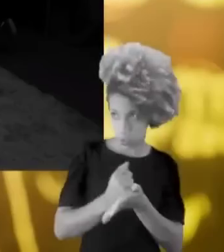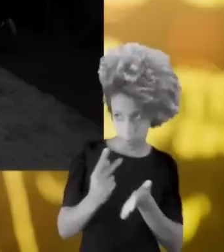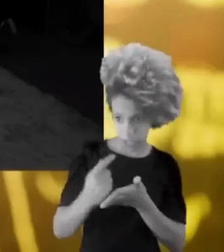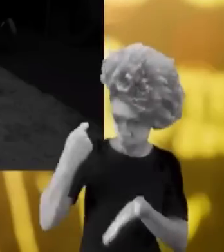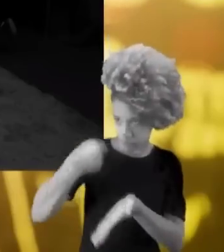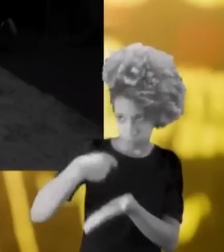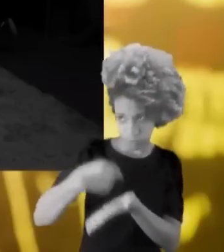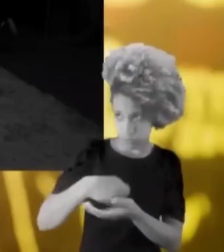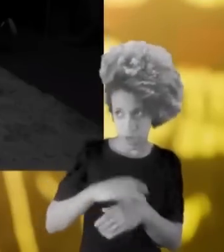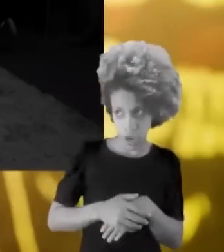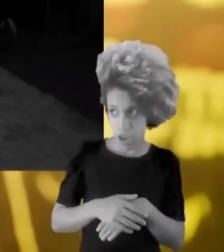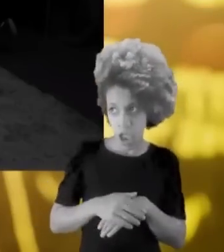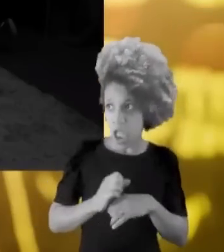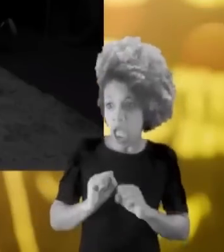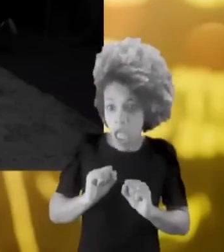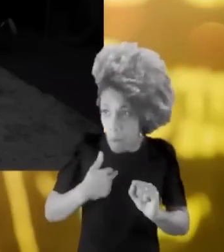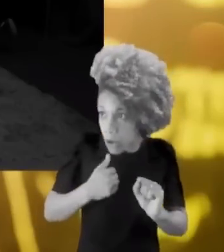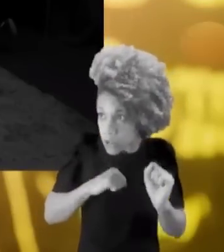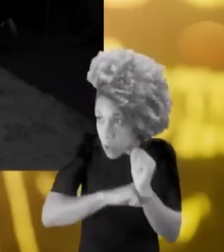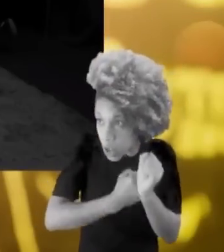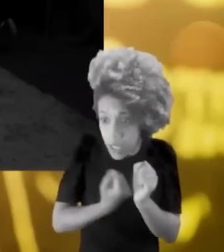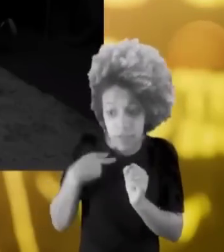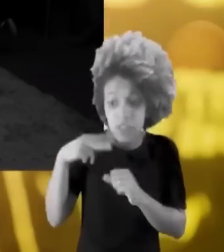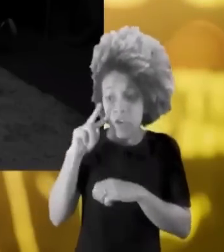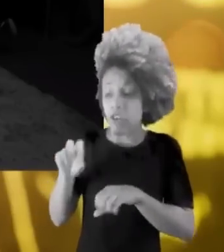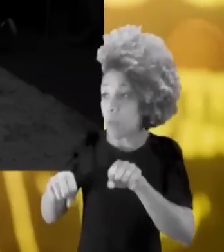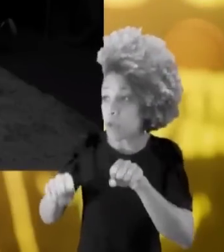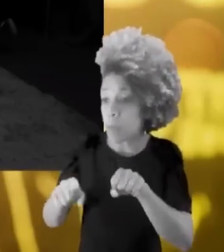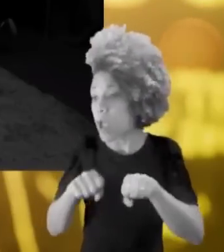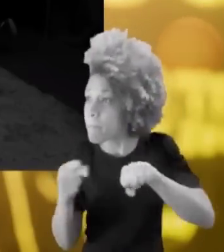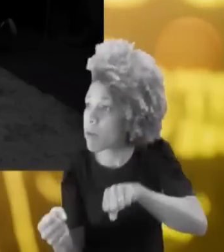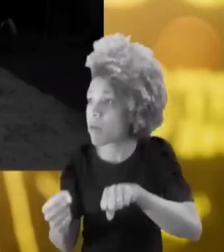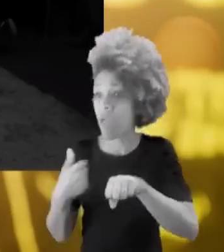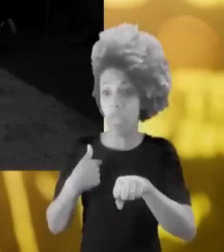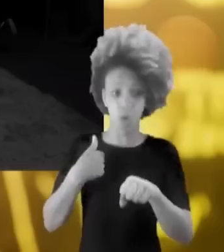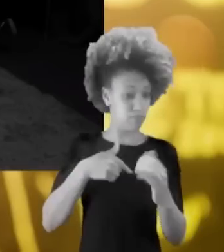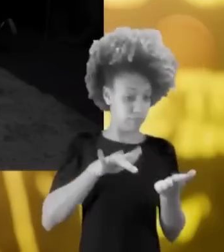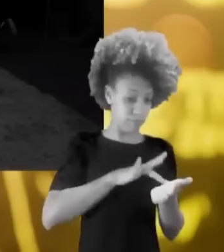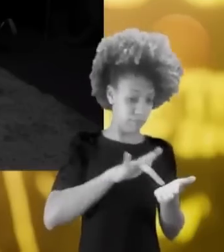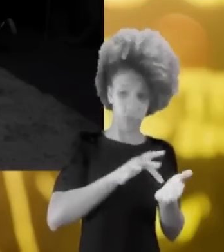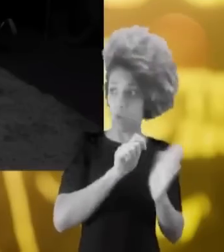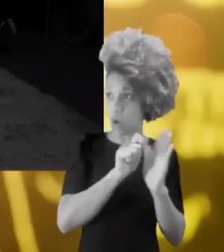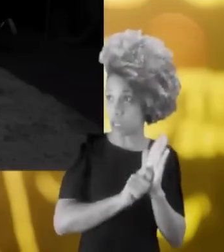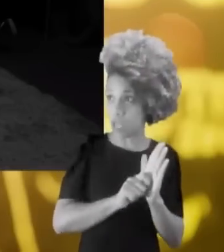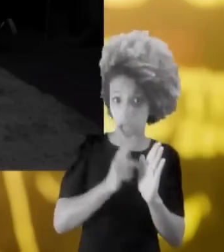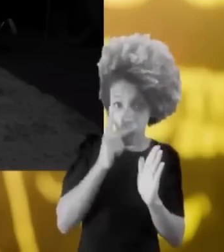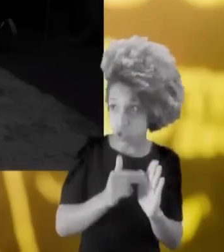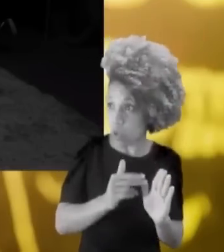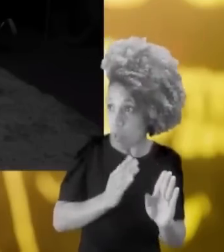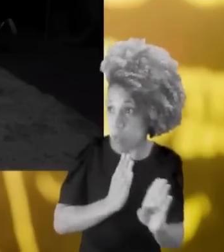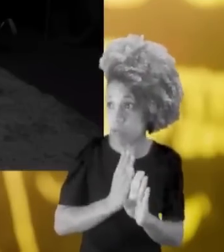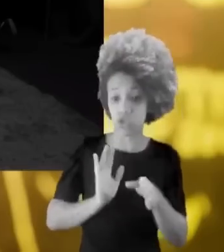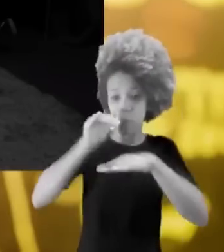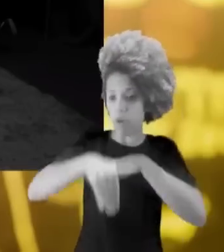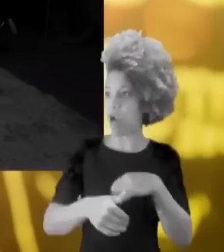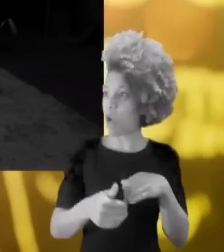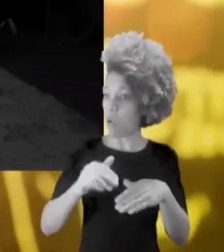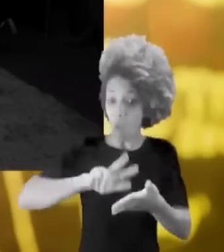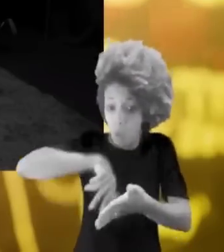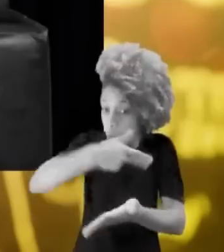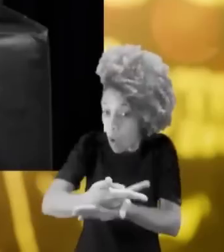Hoje eu posso ser bloqueado Se eu parar para ver meu irmão eu posso ser bloqueado o aplicativo encontrou algoritmo encontrou um jeito de fazer a gente pular os corpo